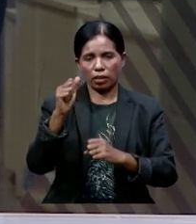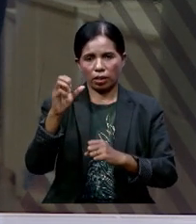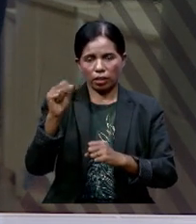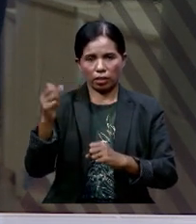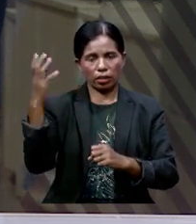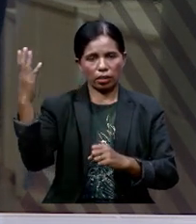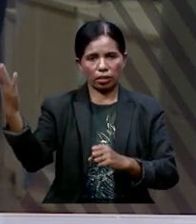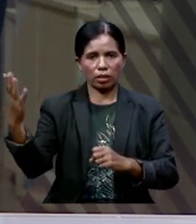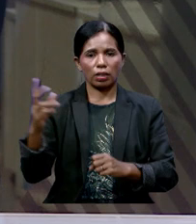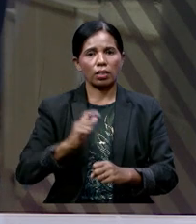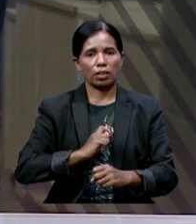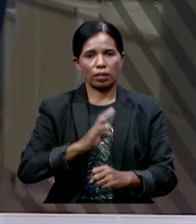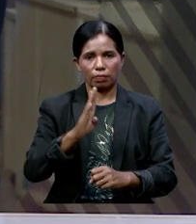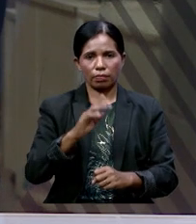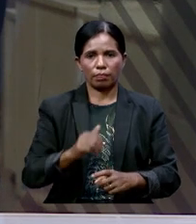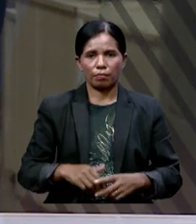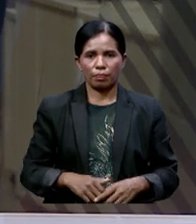Likintai.